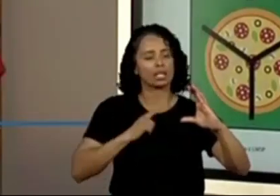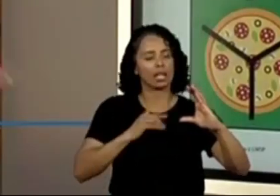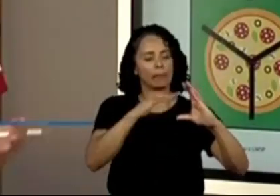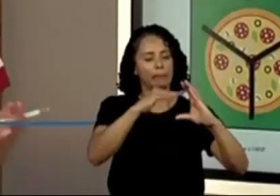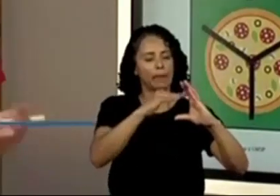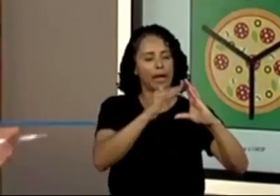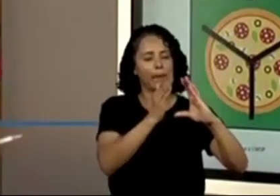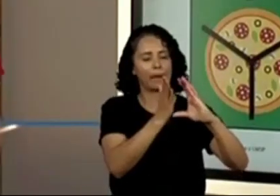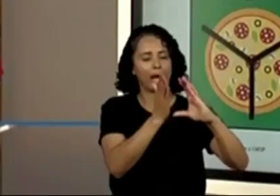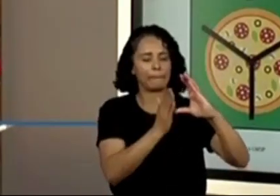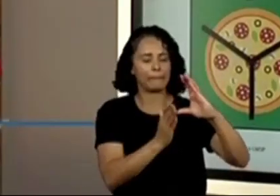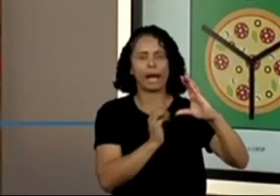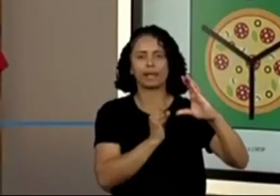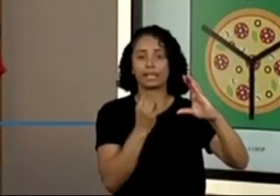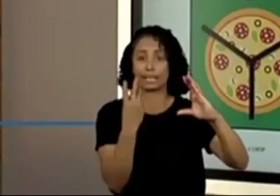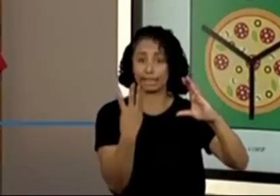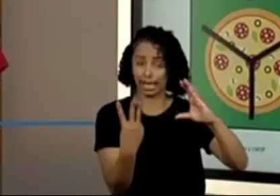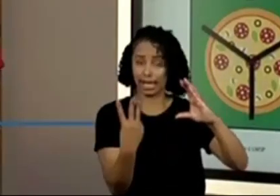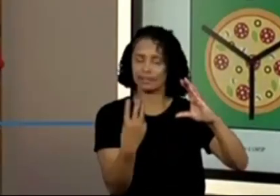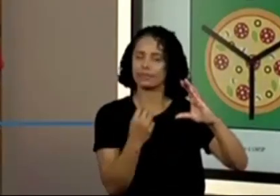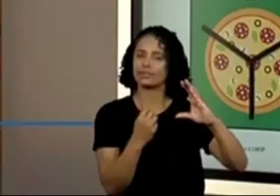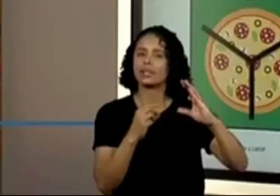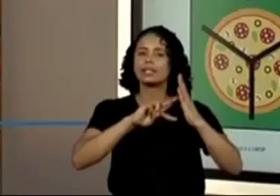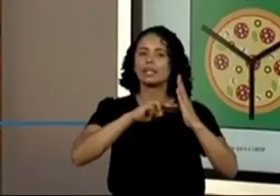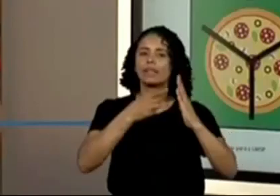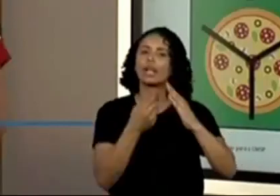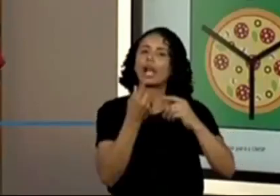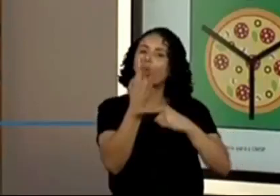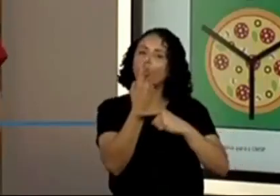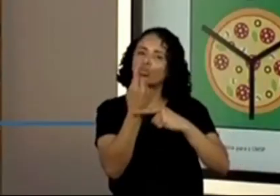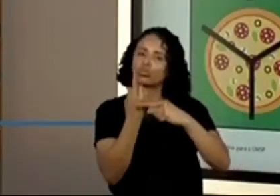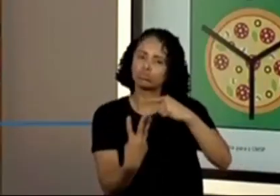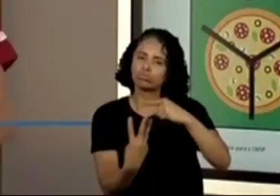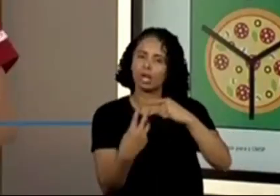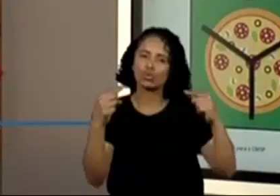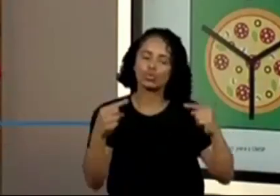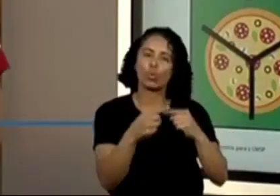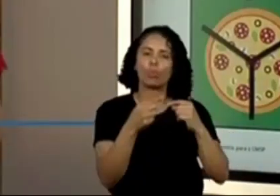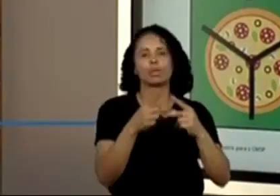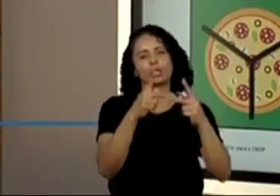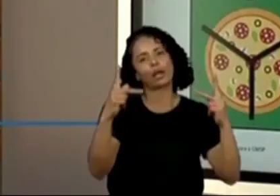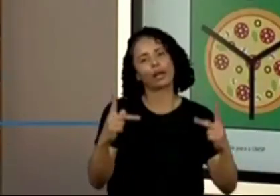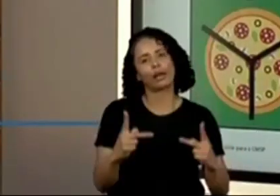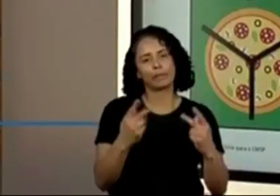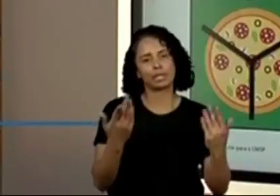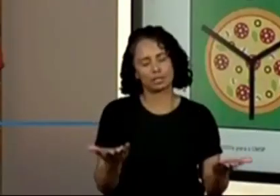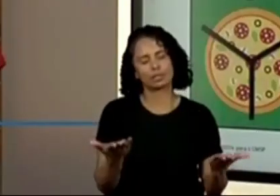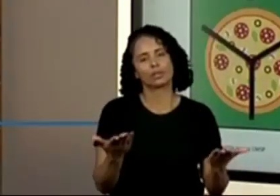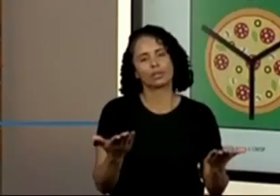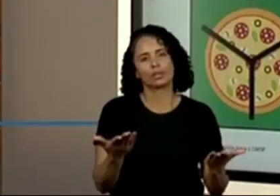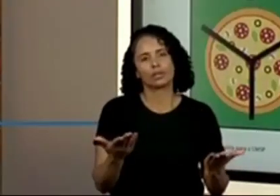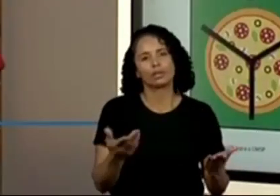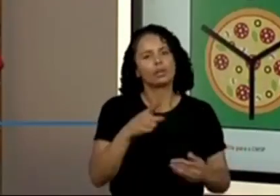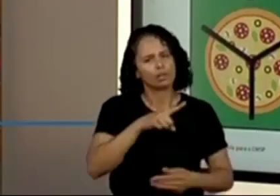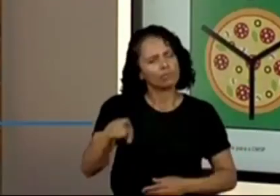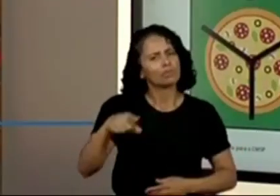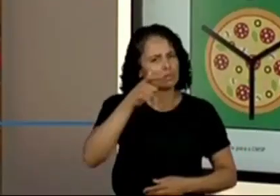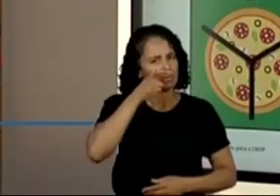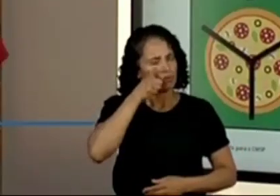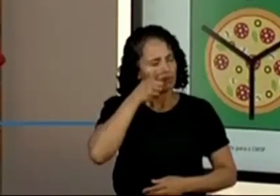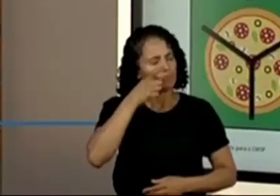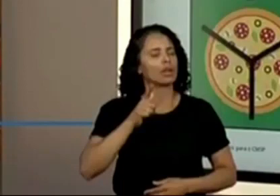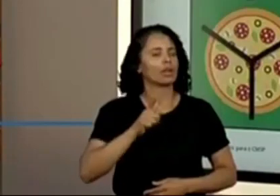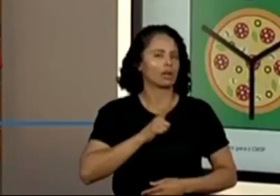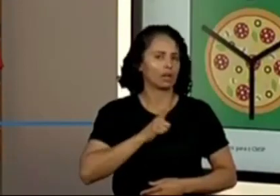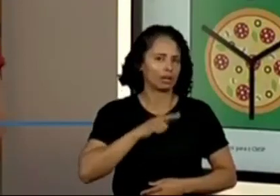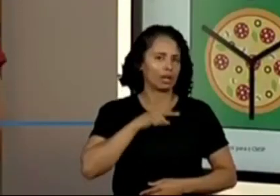terça parte aí da pizza. Aí, como vocês viram, é 1/3, vocês vão ver isso aí mais para frente, né? Matérias do 4º e 5º ano, mas